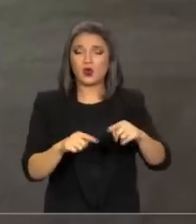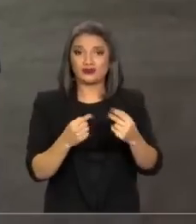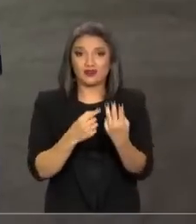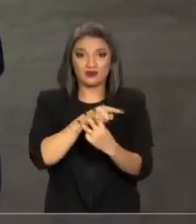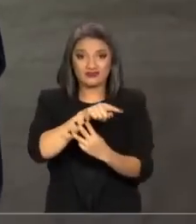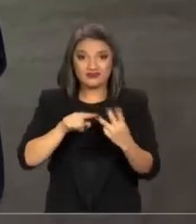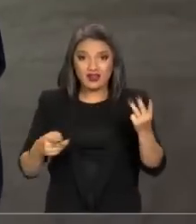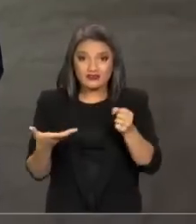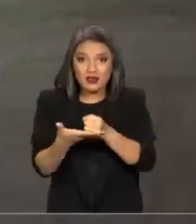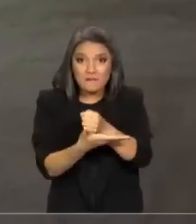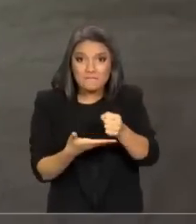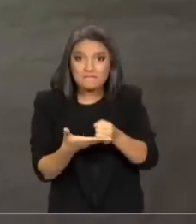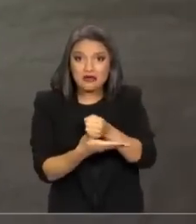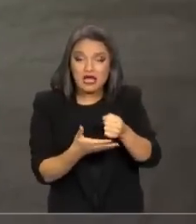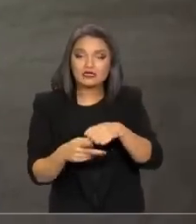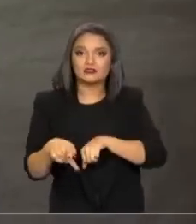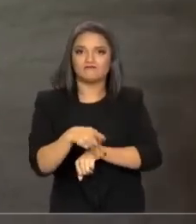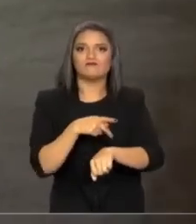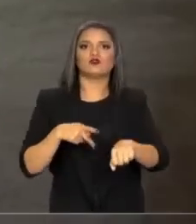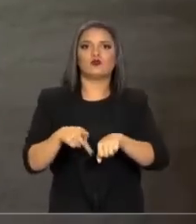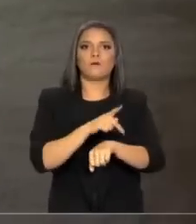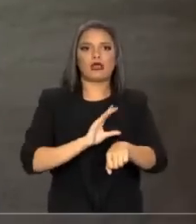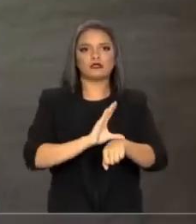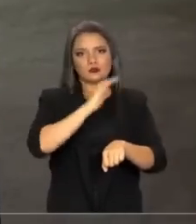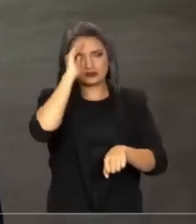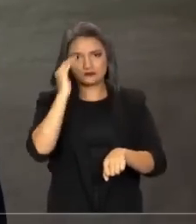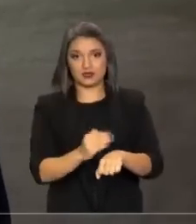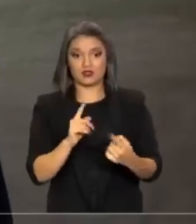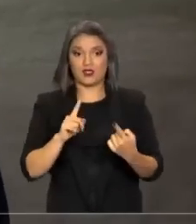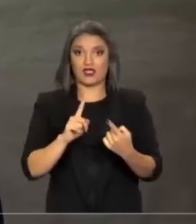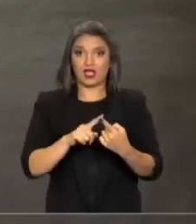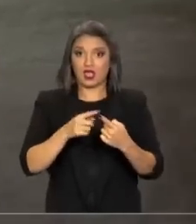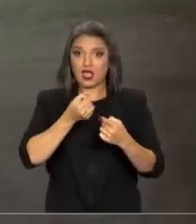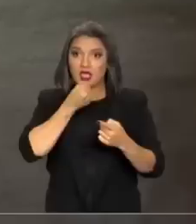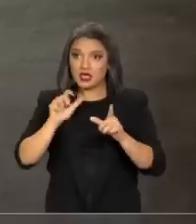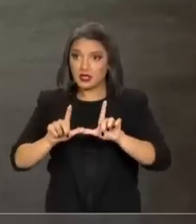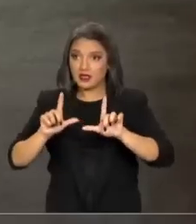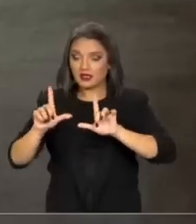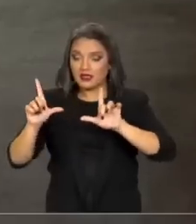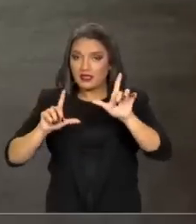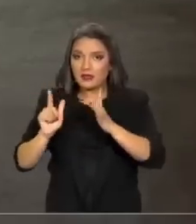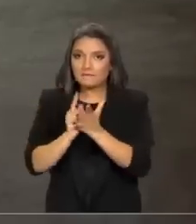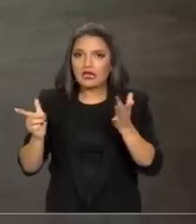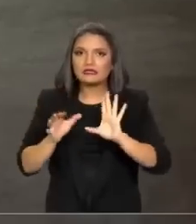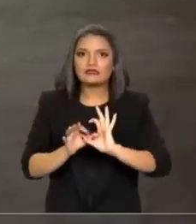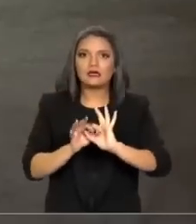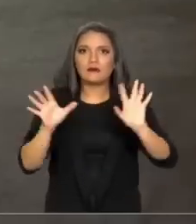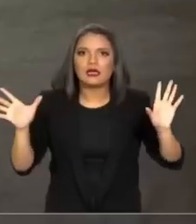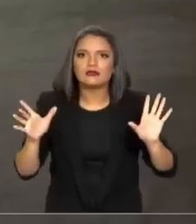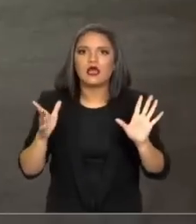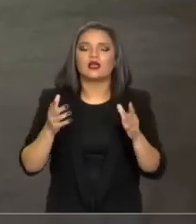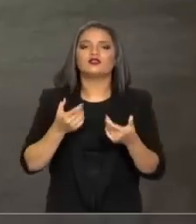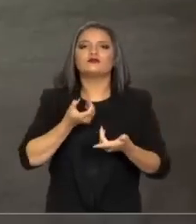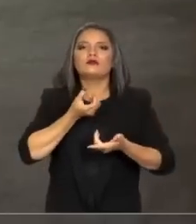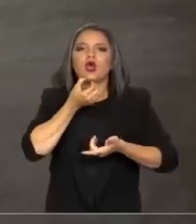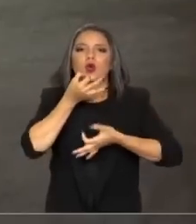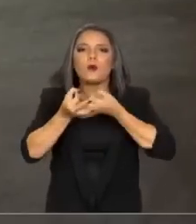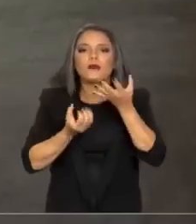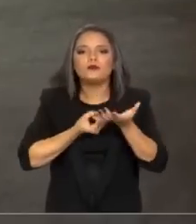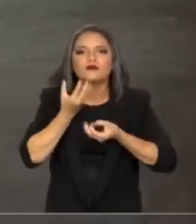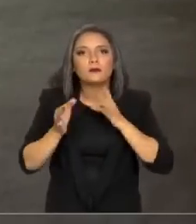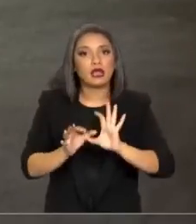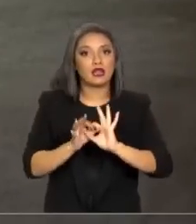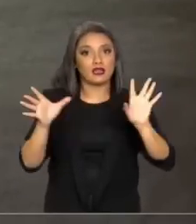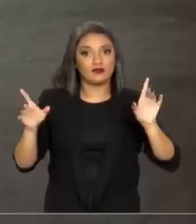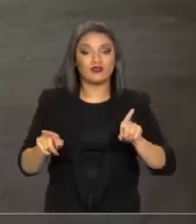um estado Constitucional a liberdade de imprensa e a livre manifestação de pensamento a integridade